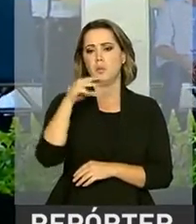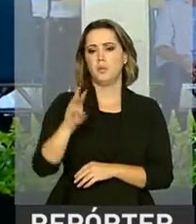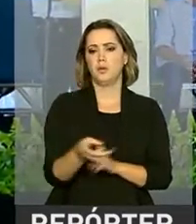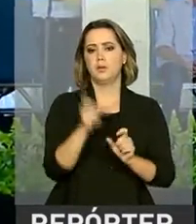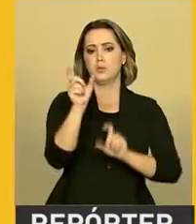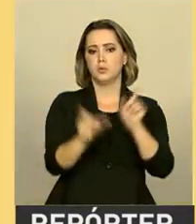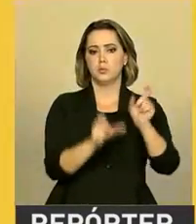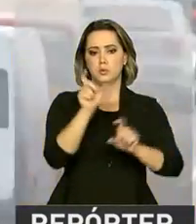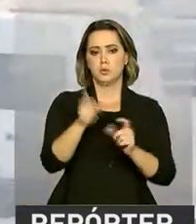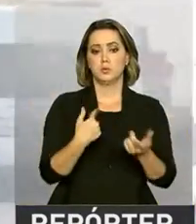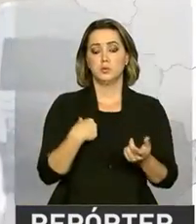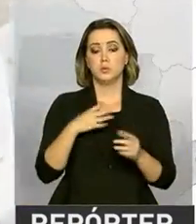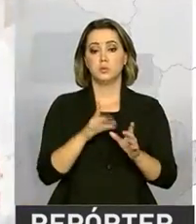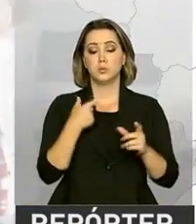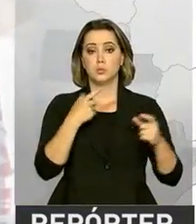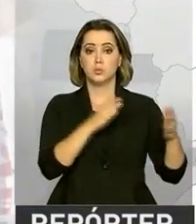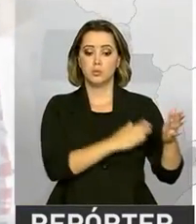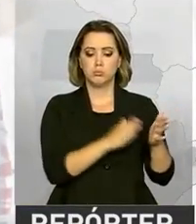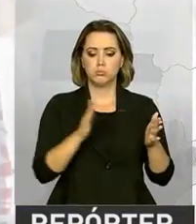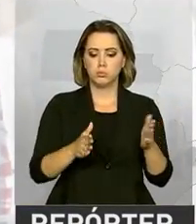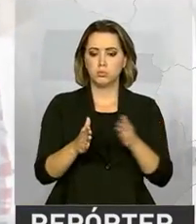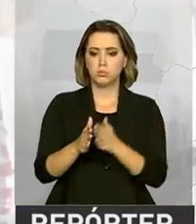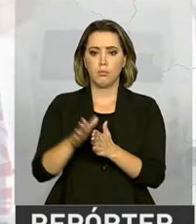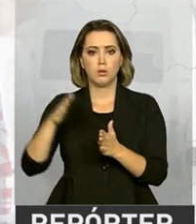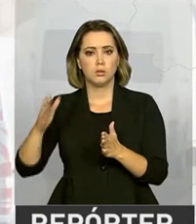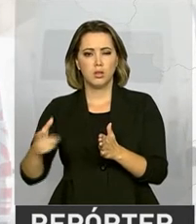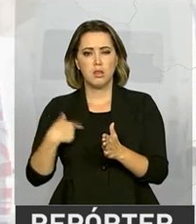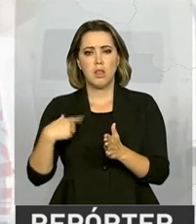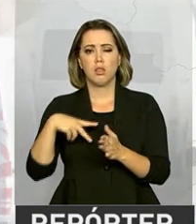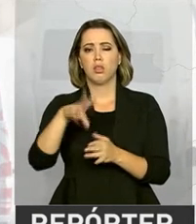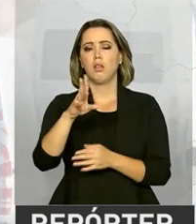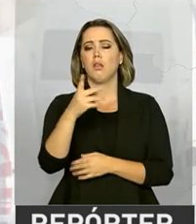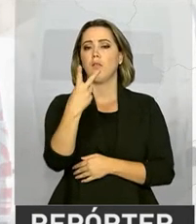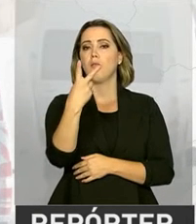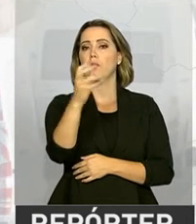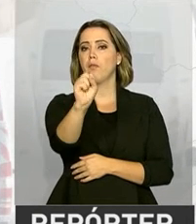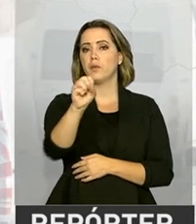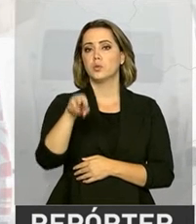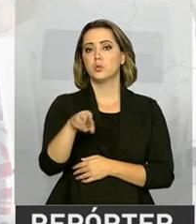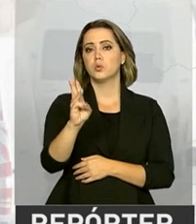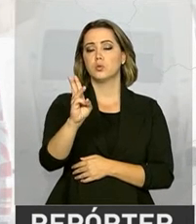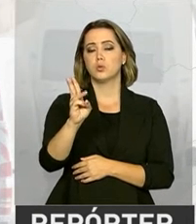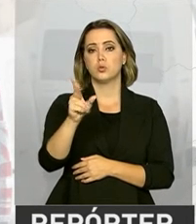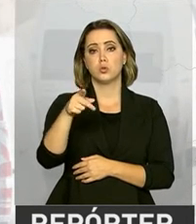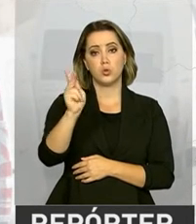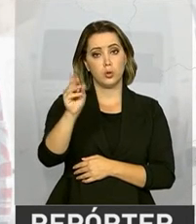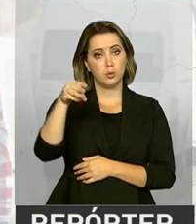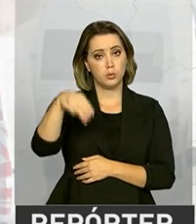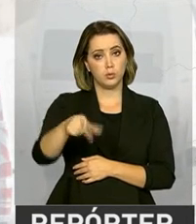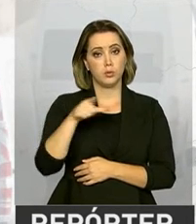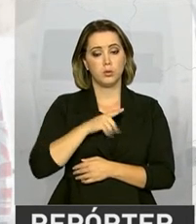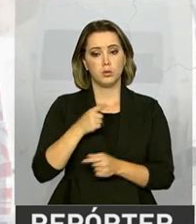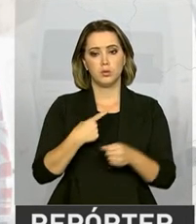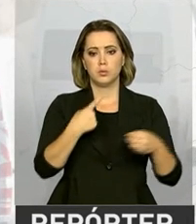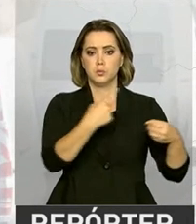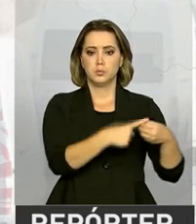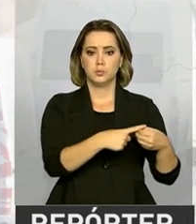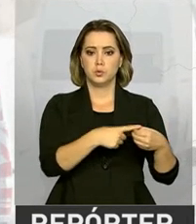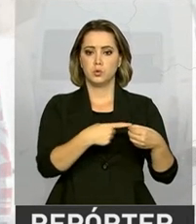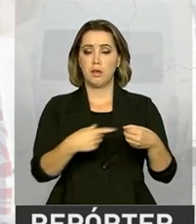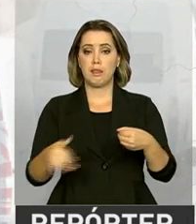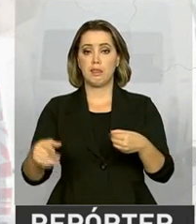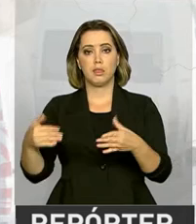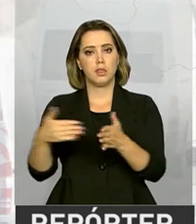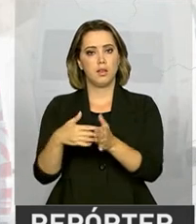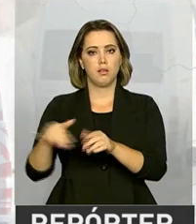pessoas o trecho que vai passar por melhorias têm 28 quilômetros e vai do município de cabedelo até a capital